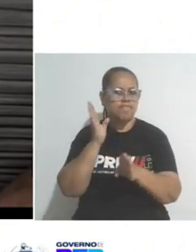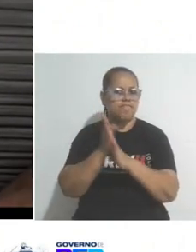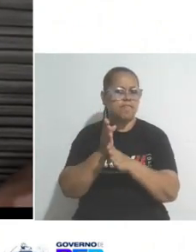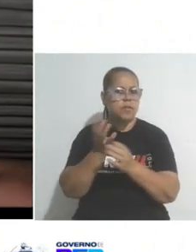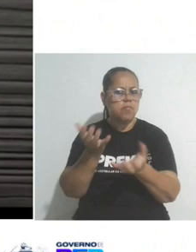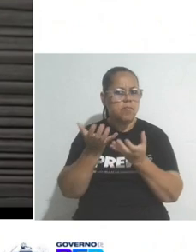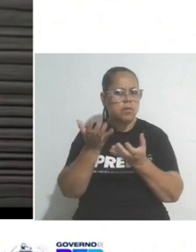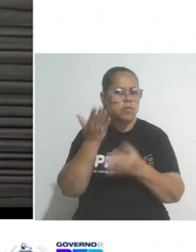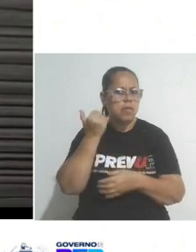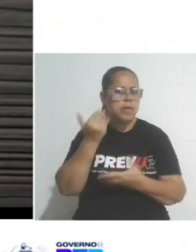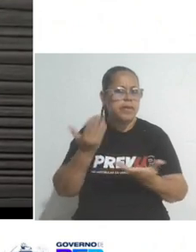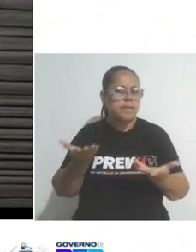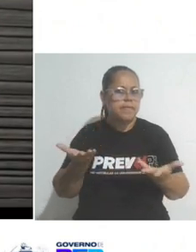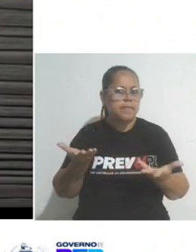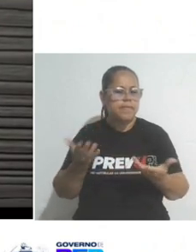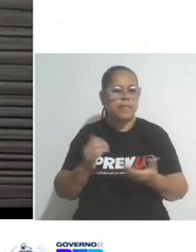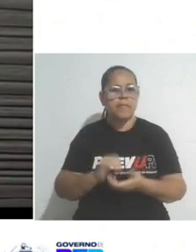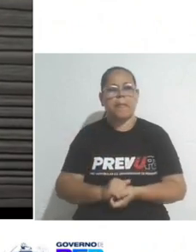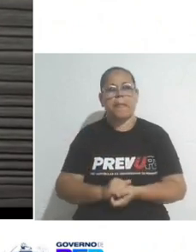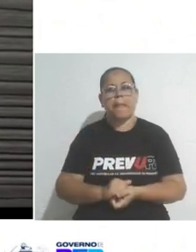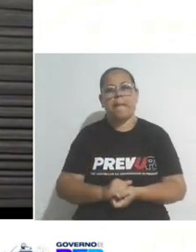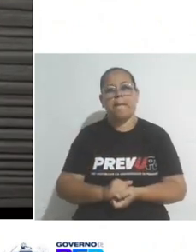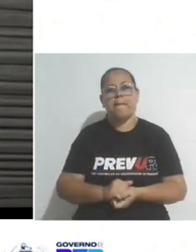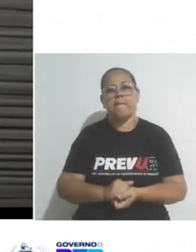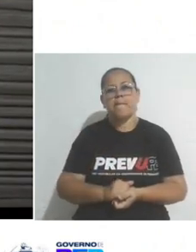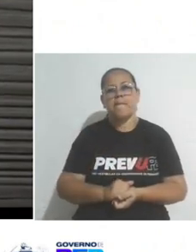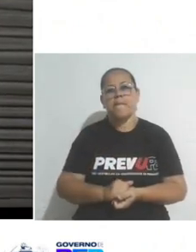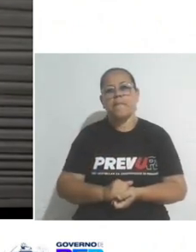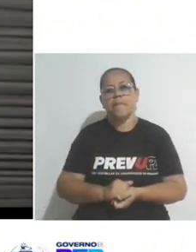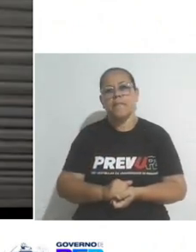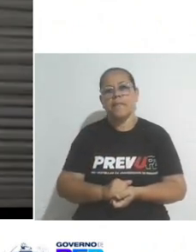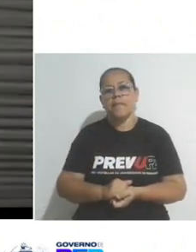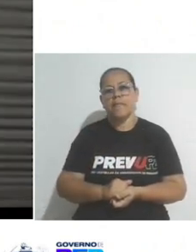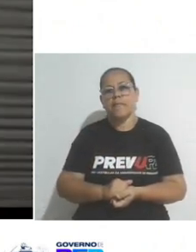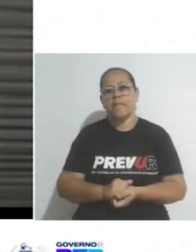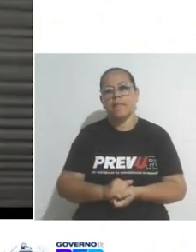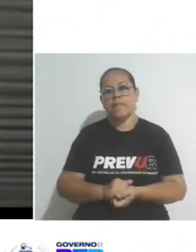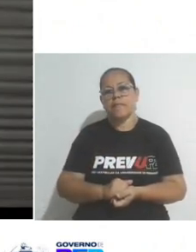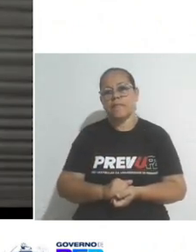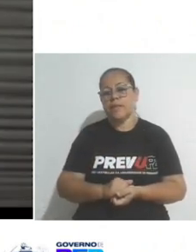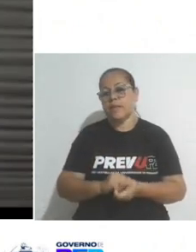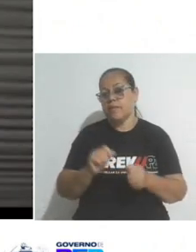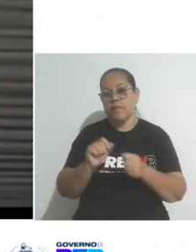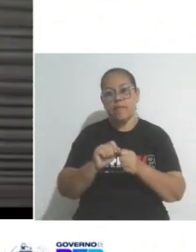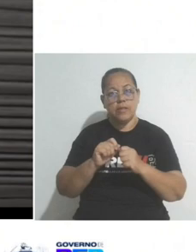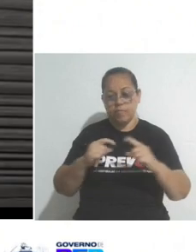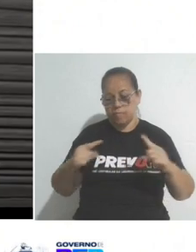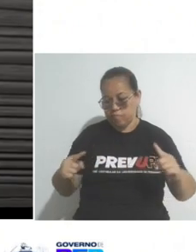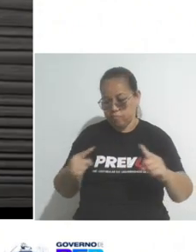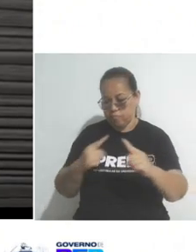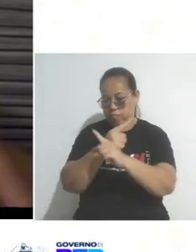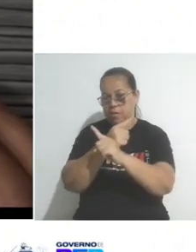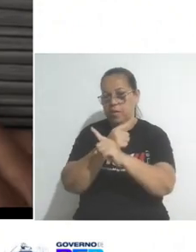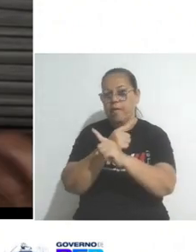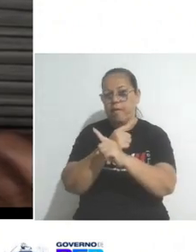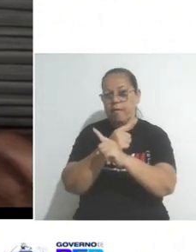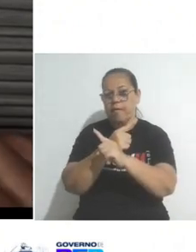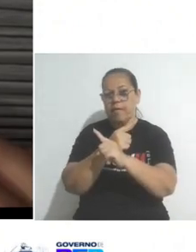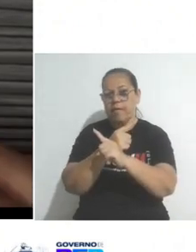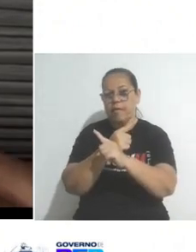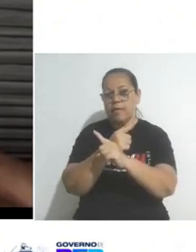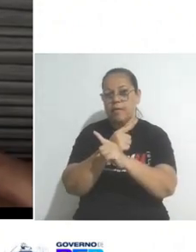então eu vou ter aqui que fazer daquele mesmo jeito que nós fizemos lá na questão